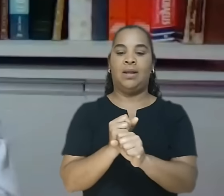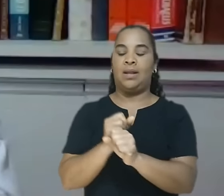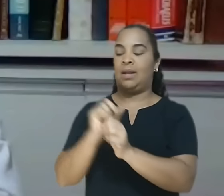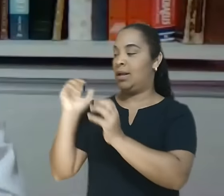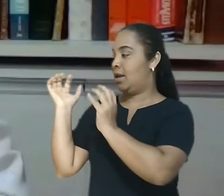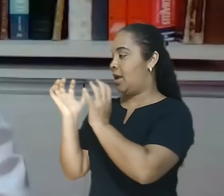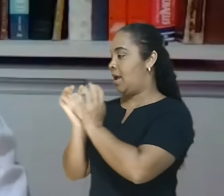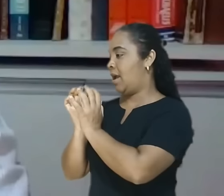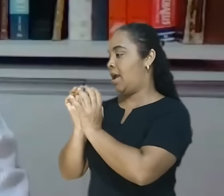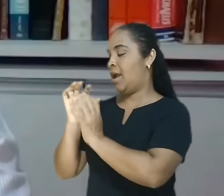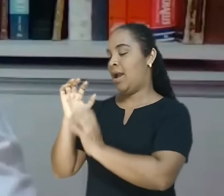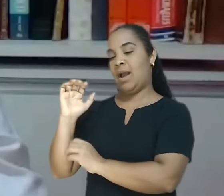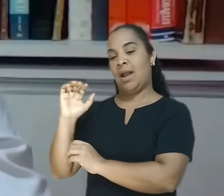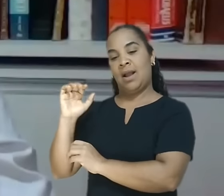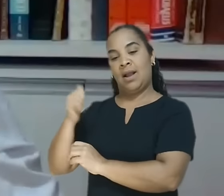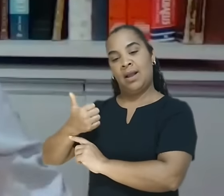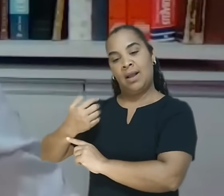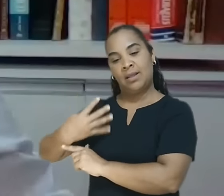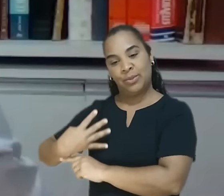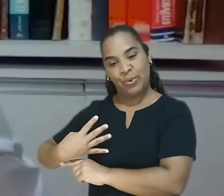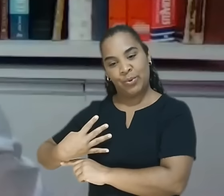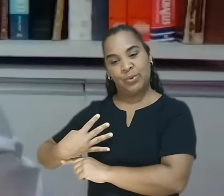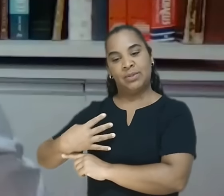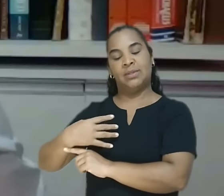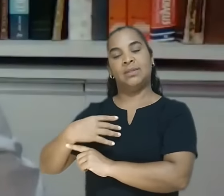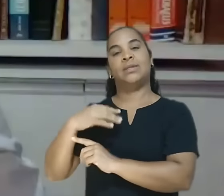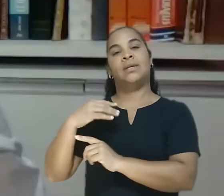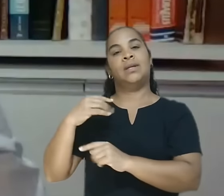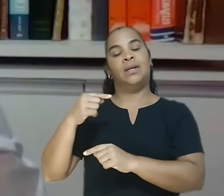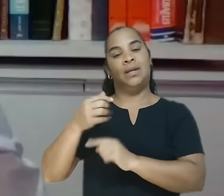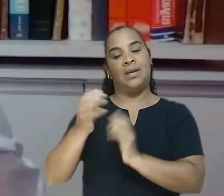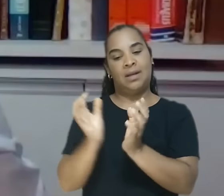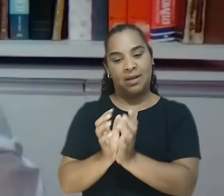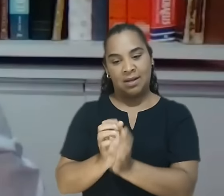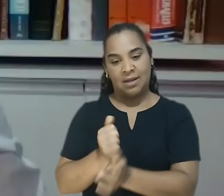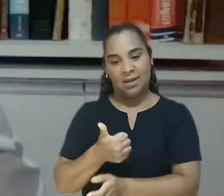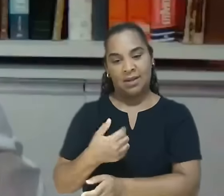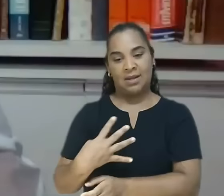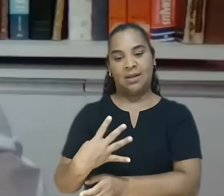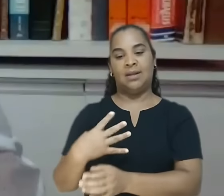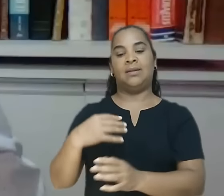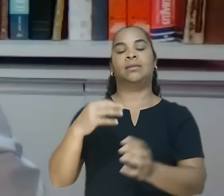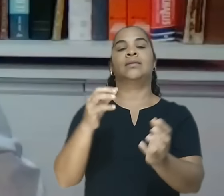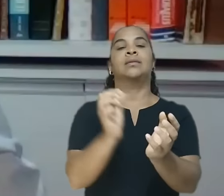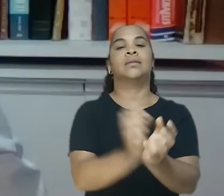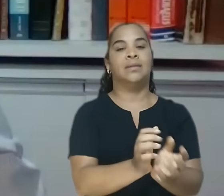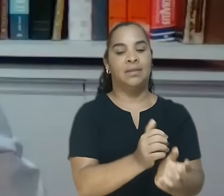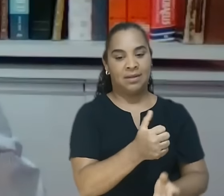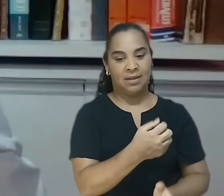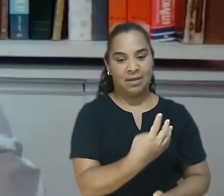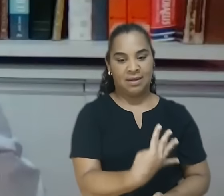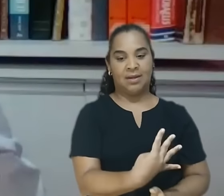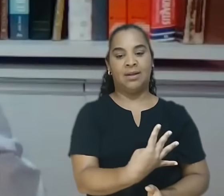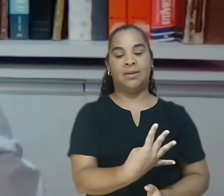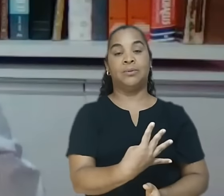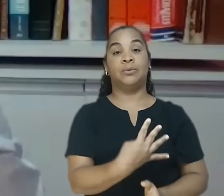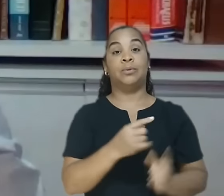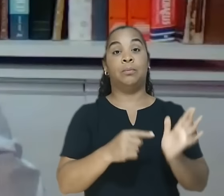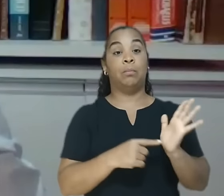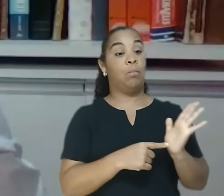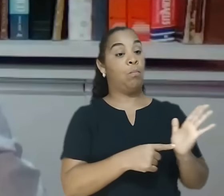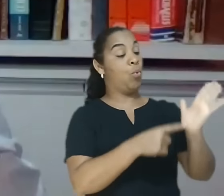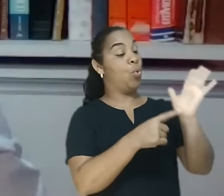Davi De Davi O cativeiro da Babilônia E do cativeiro da Babilônia Até José e Maria Então mostrando que Jesus